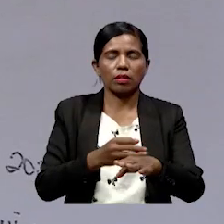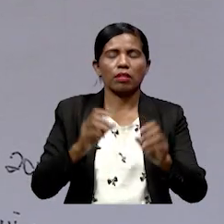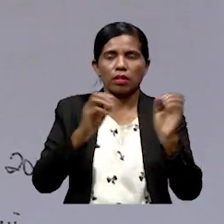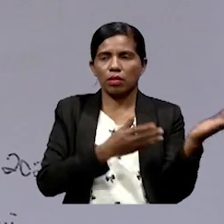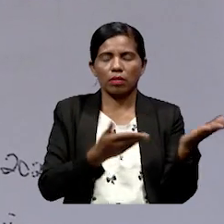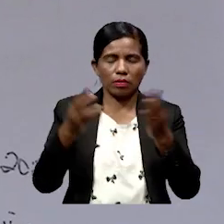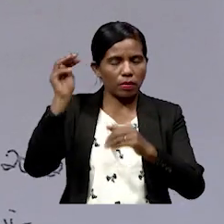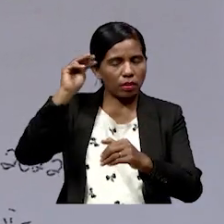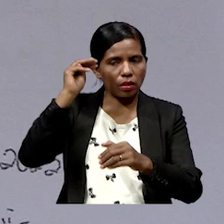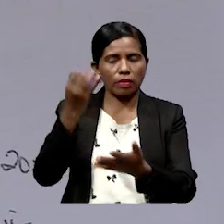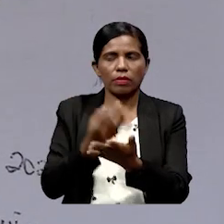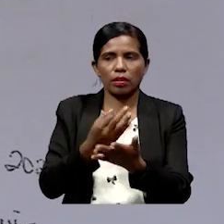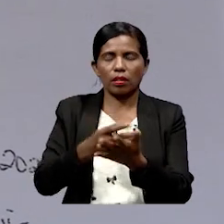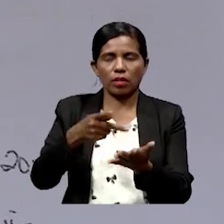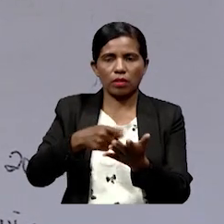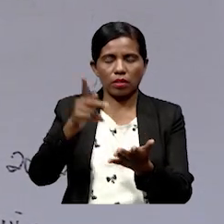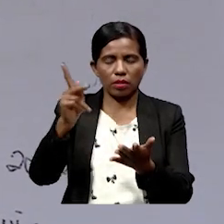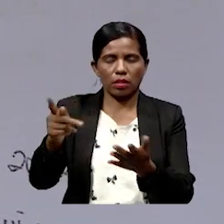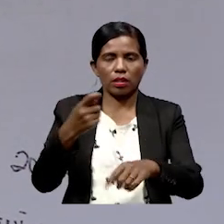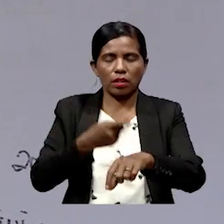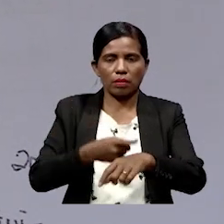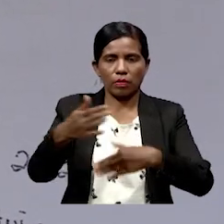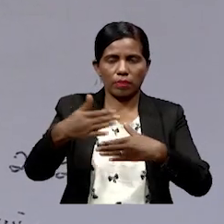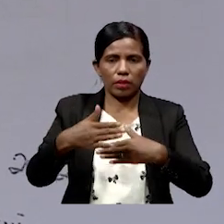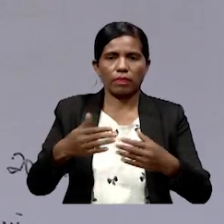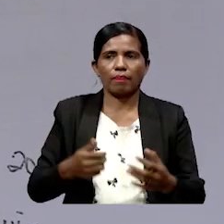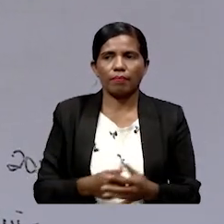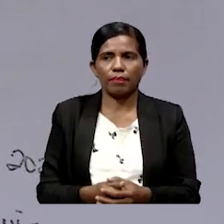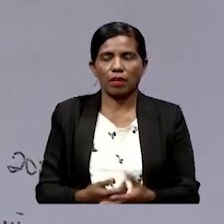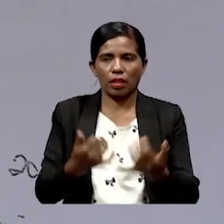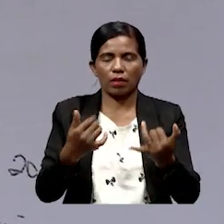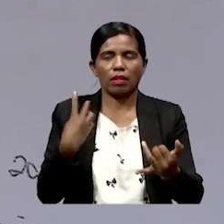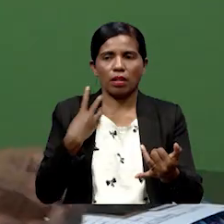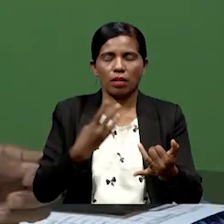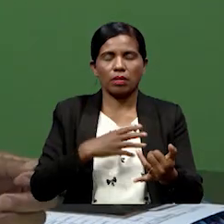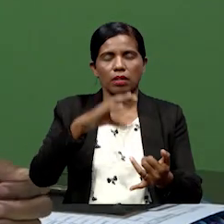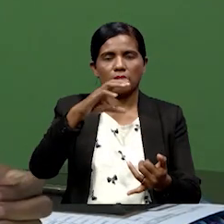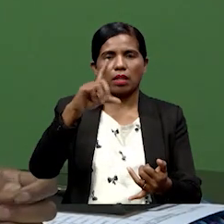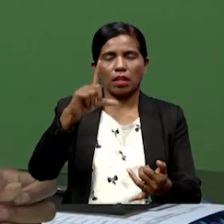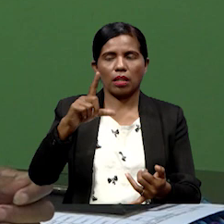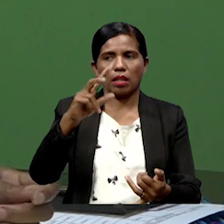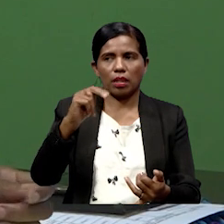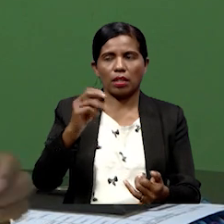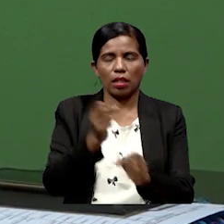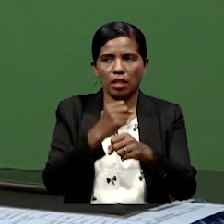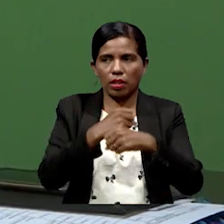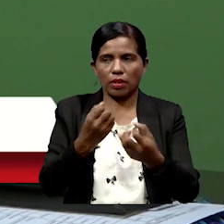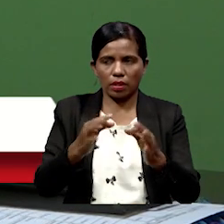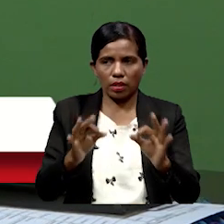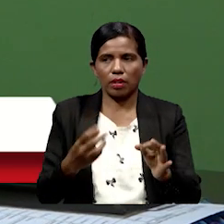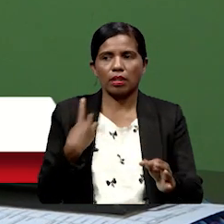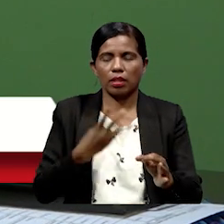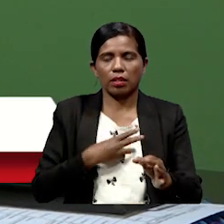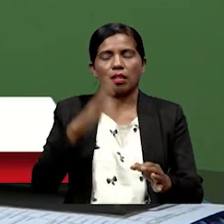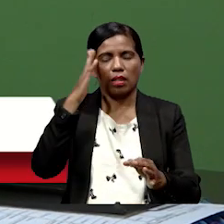Ministério Finanças atu halo pagamento e a tempo bada. Bem, maka agora da dao CLN halo hela. Ita tene